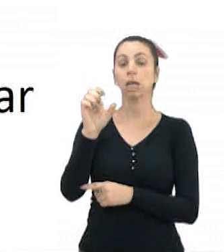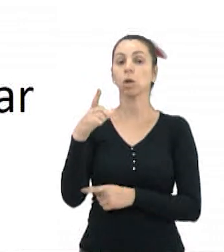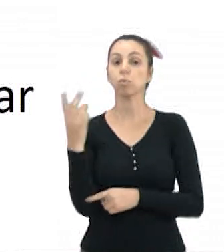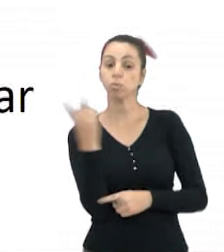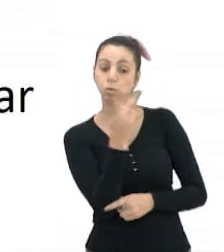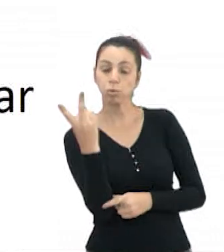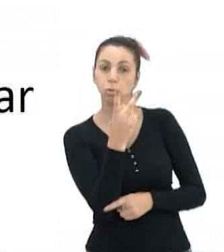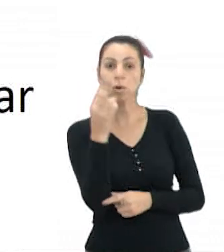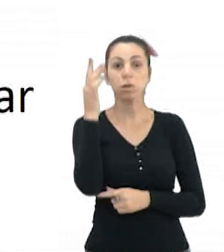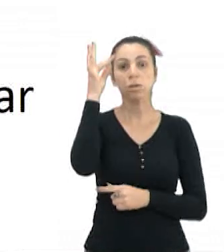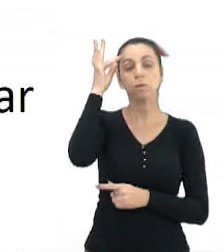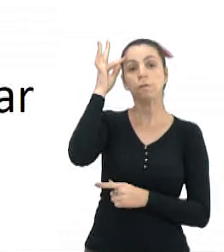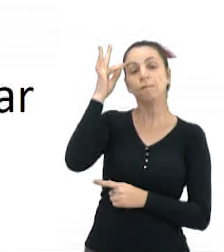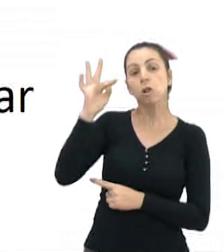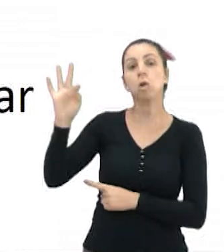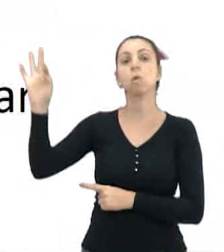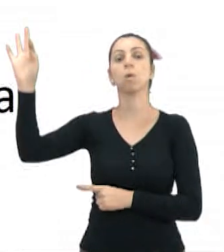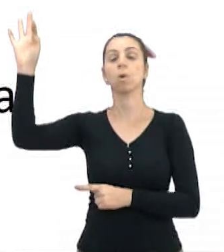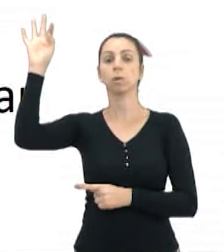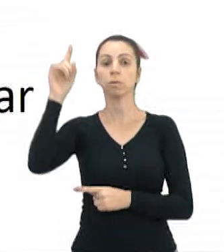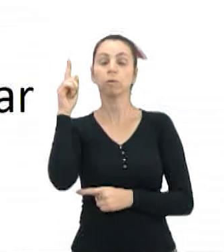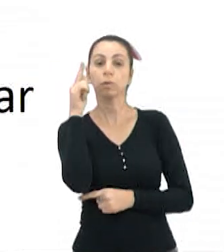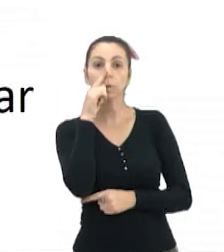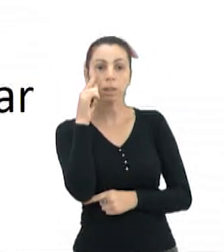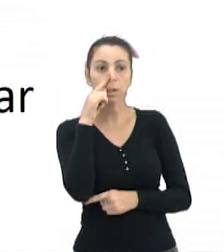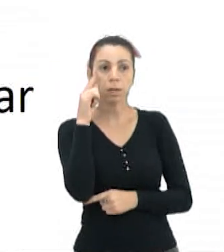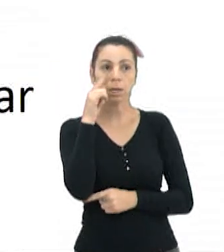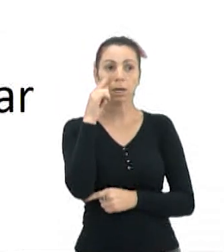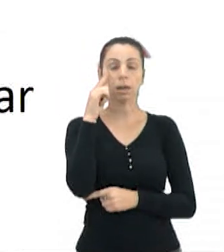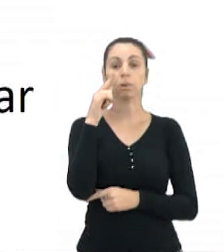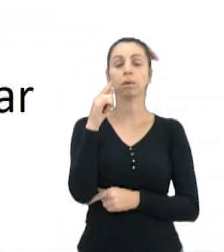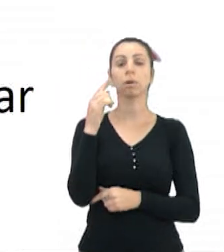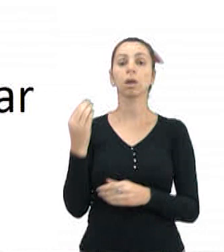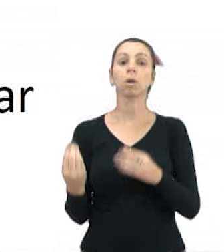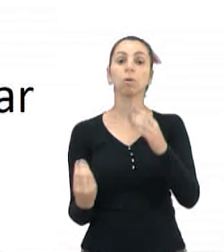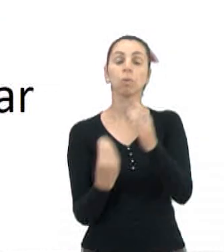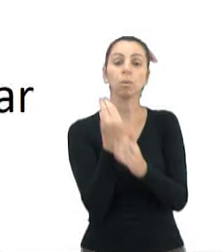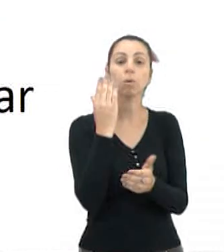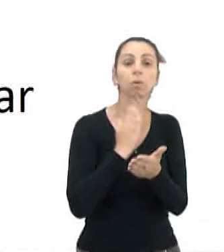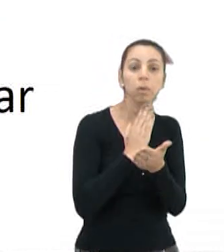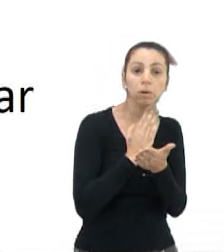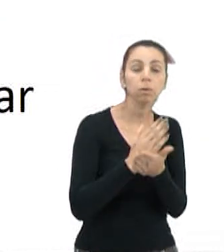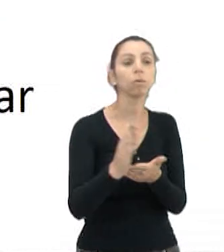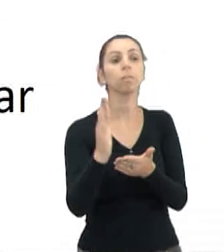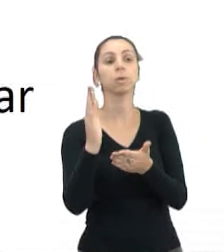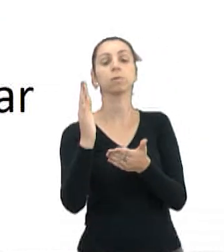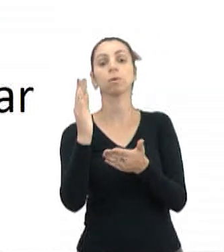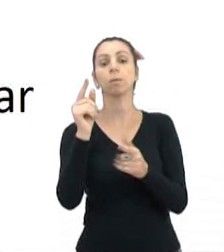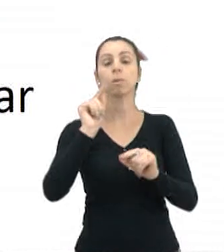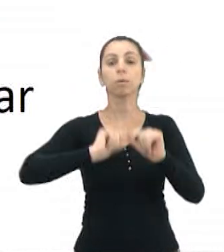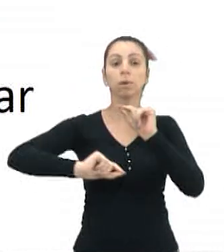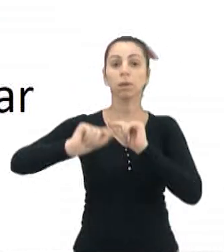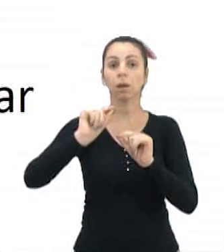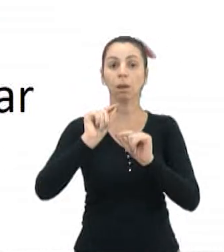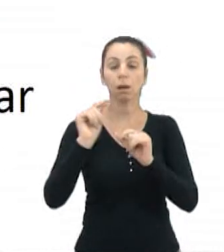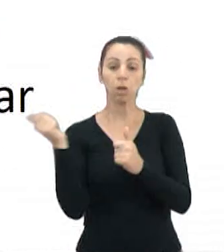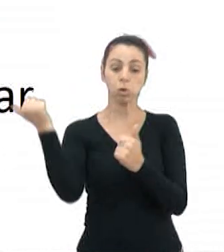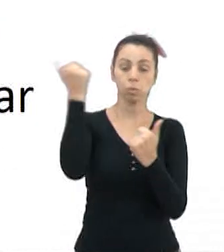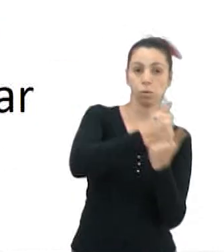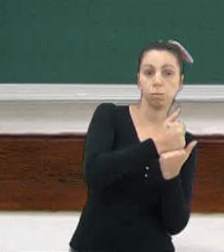gregos que deram os primeiros passos do emprego de letras e símbolos para indicar números e expressar a solução de um